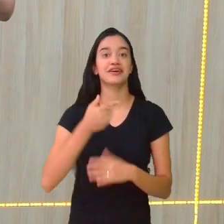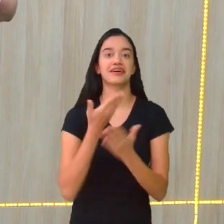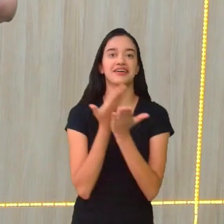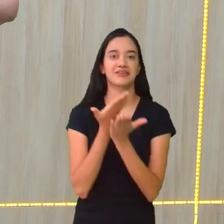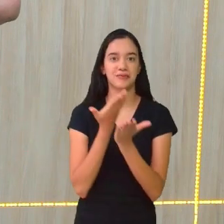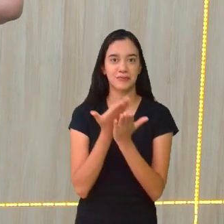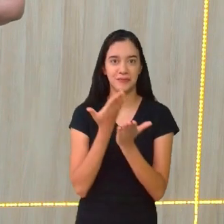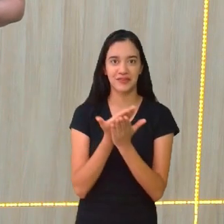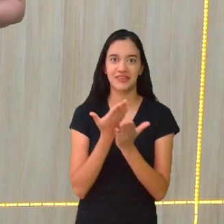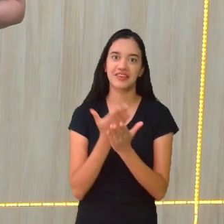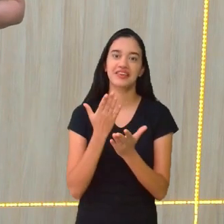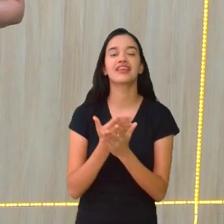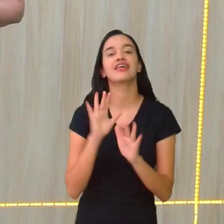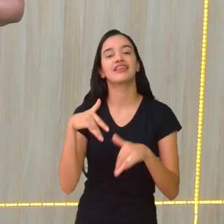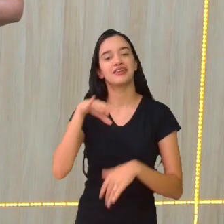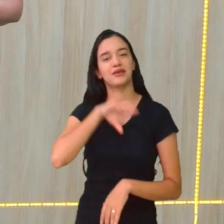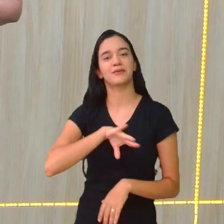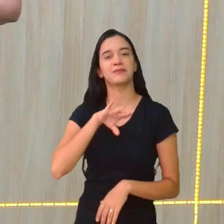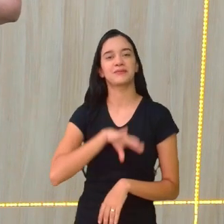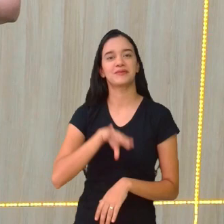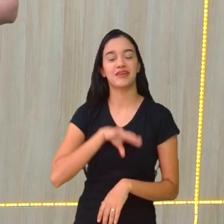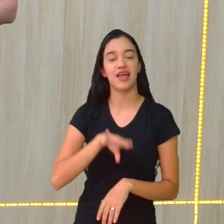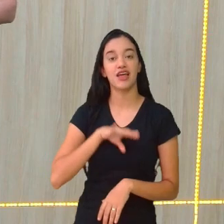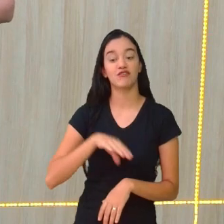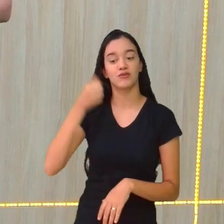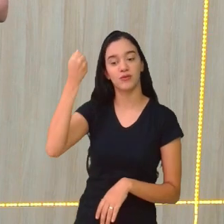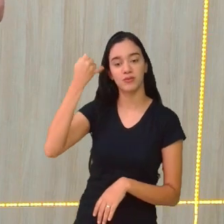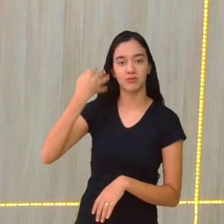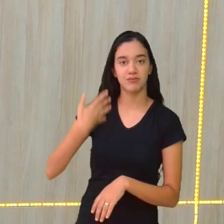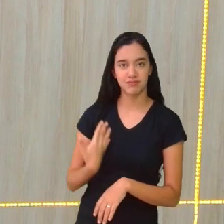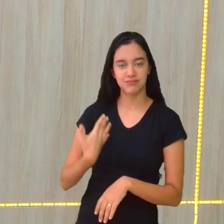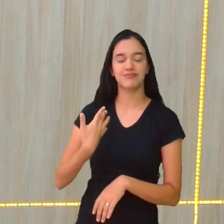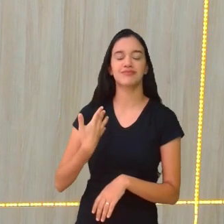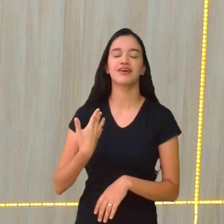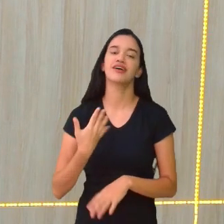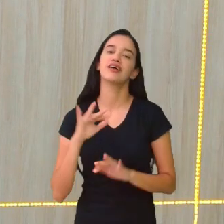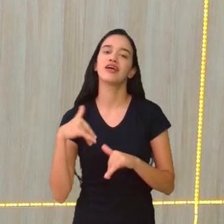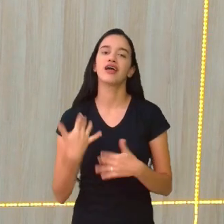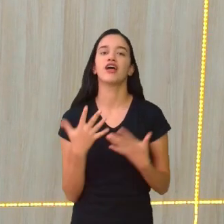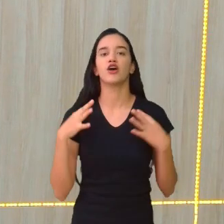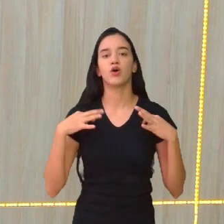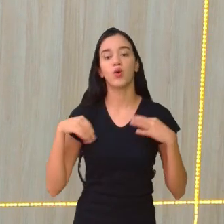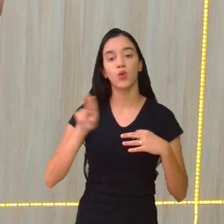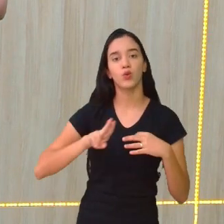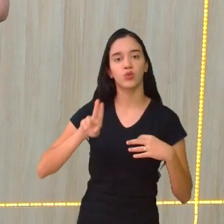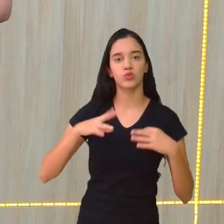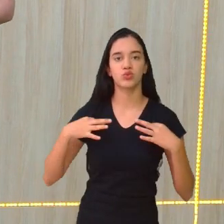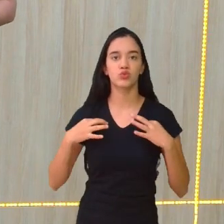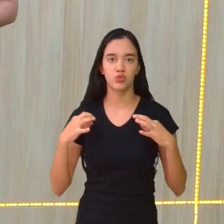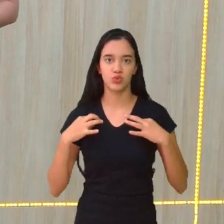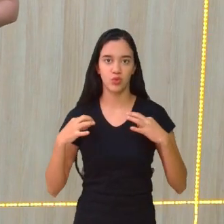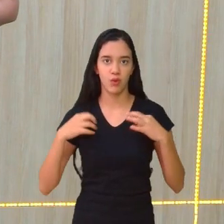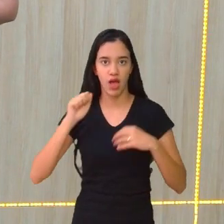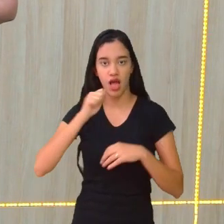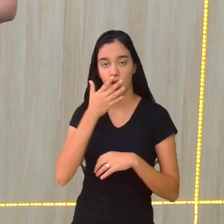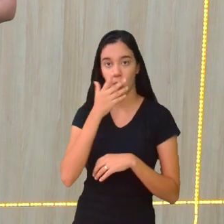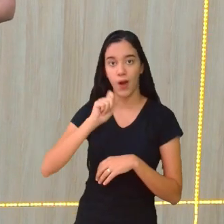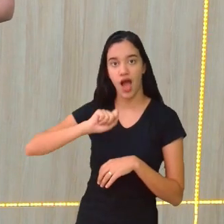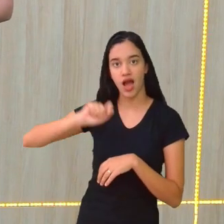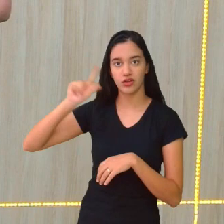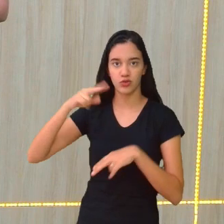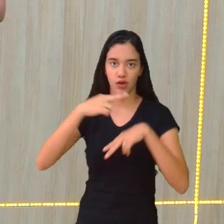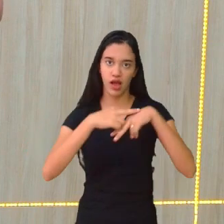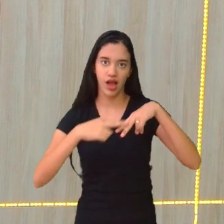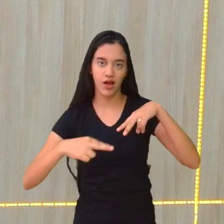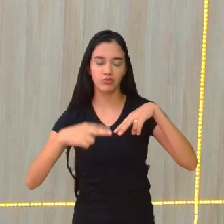mais uma aula de língua portuguesa. Eu vou me autodescrever, visto blusa azul, calça